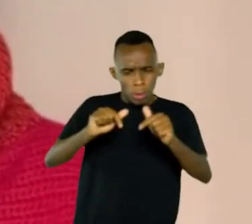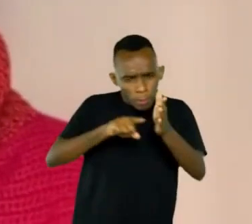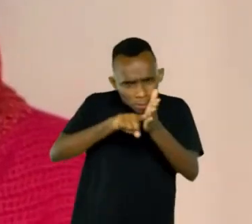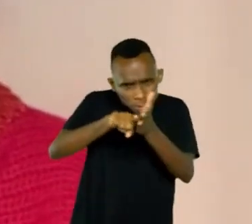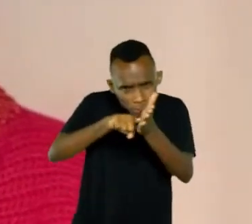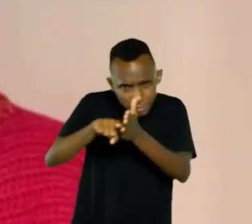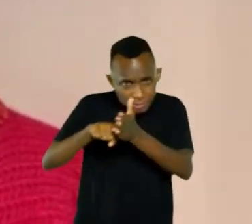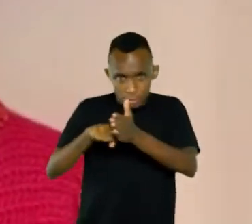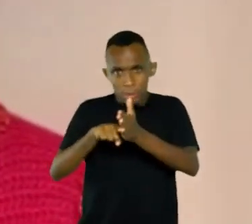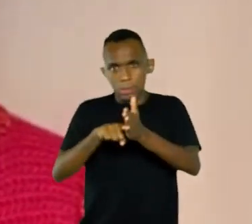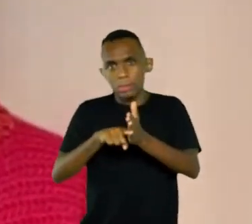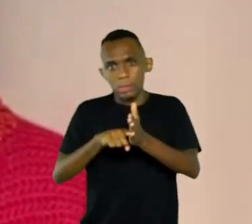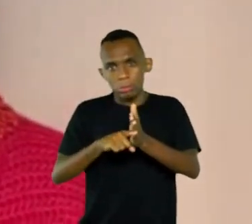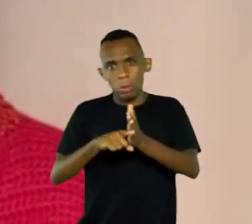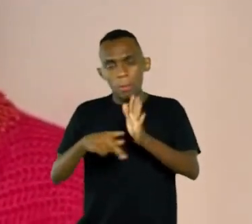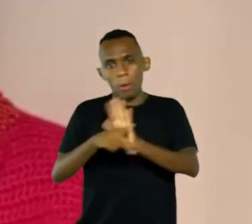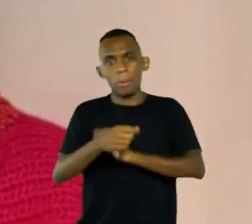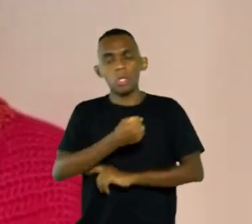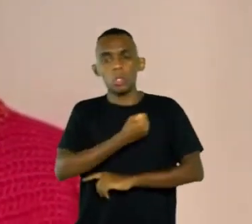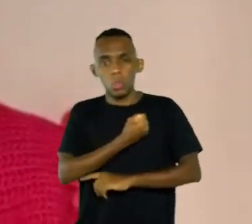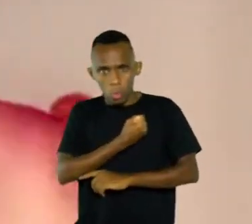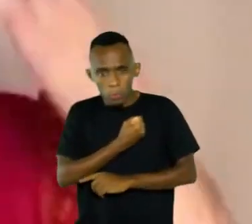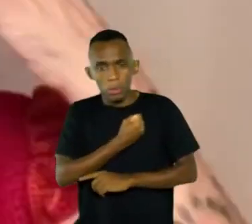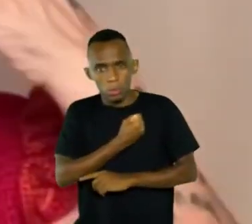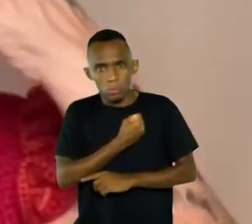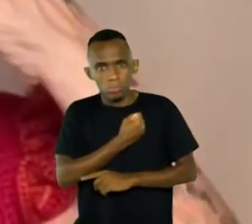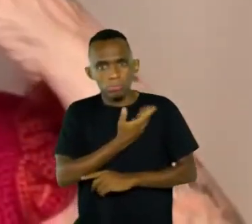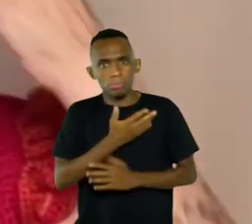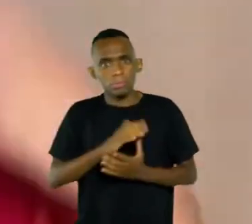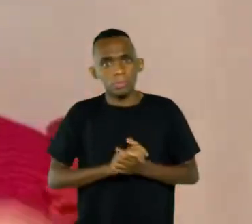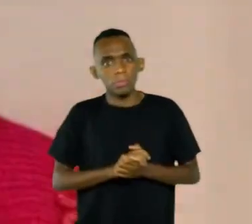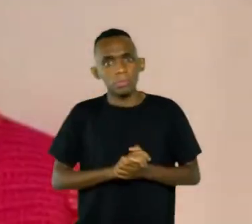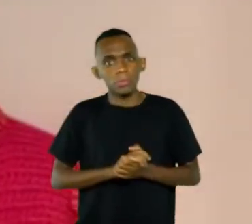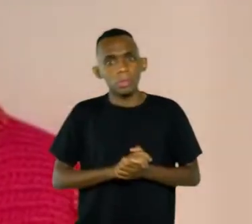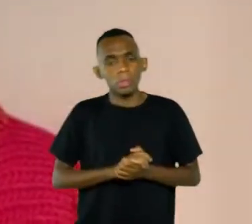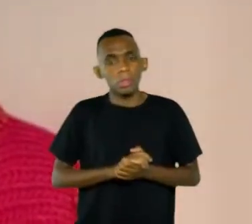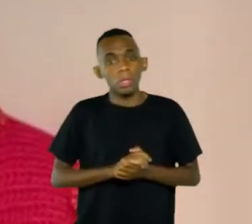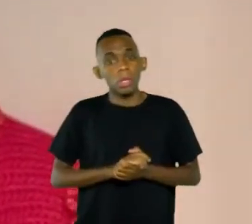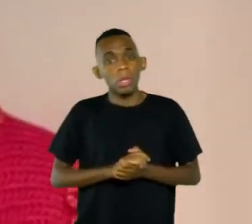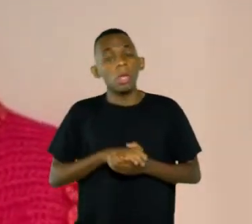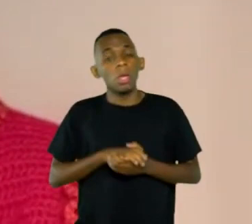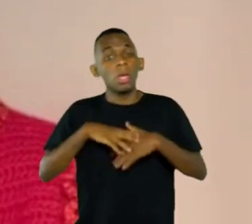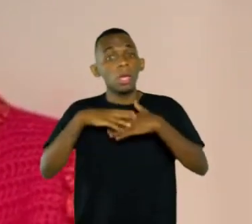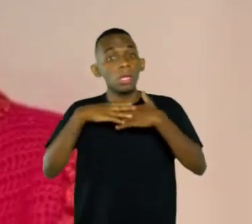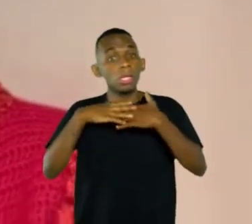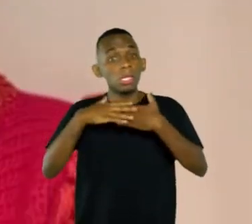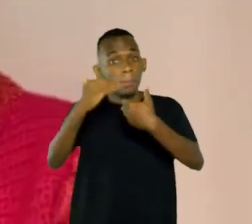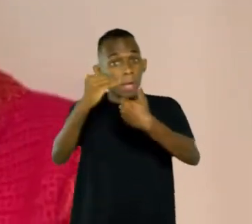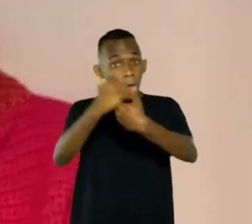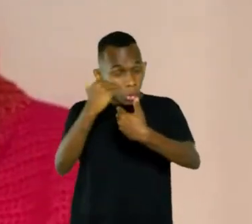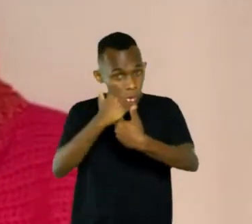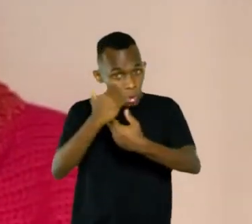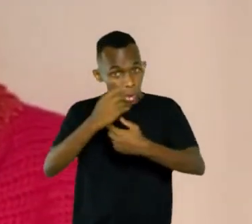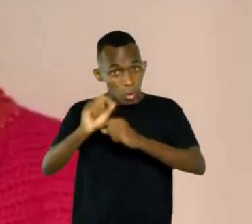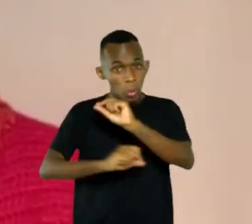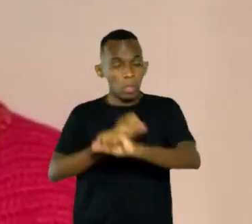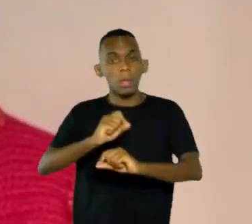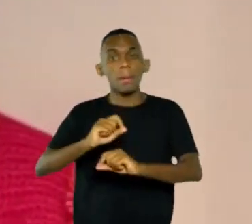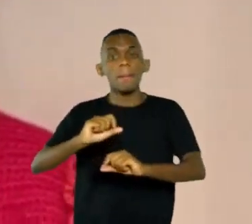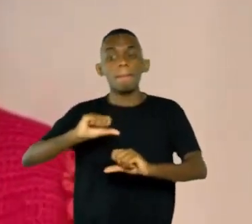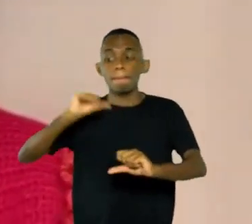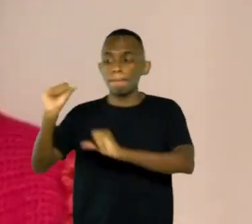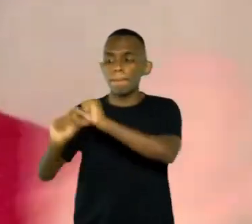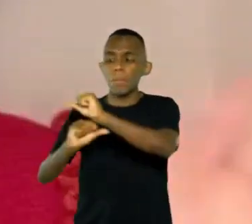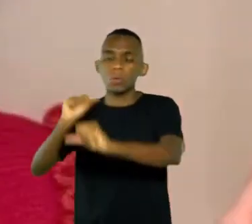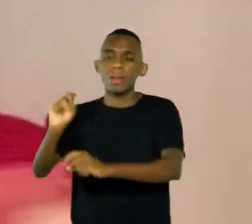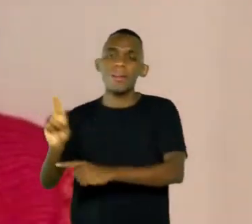bastante tempo, e a numerologia realmente me aconselhou que eu mudasse o meu nome, usasse um outro nome em lugar do Guerra,